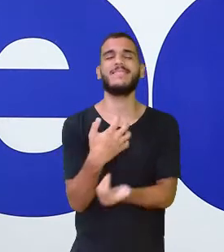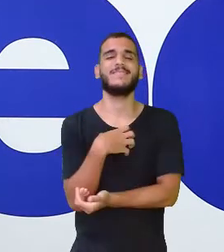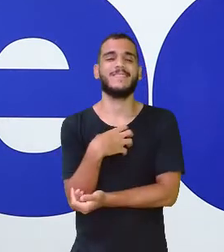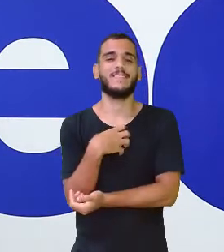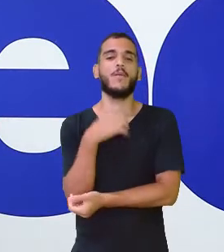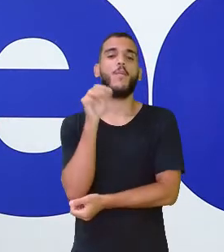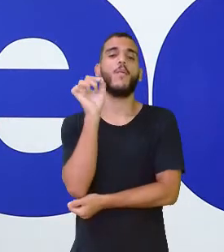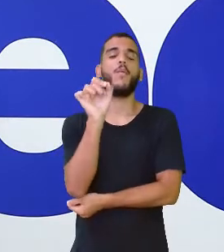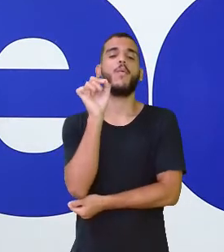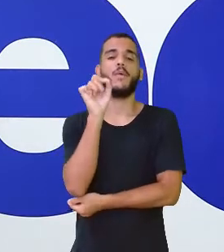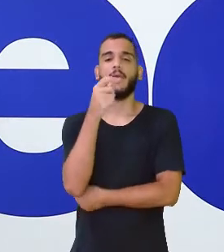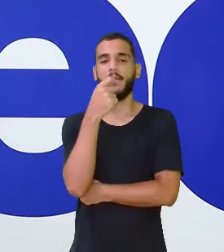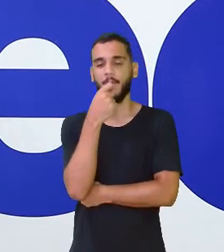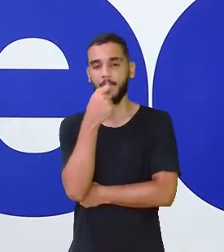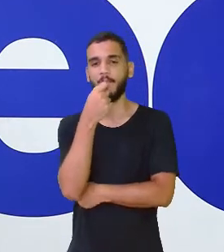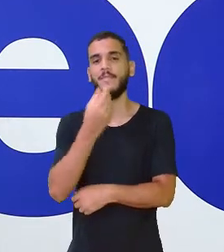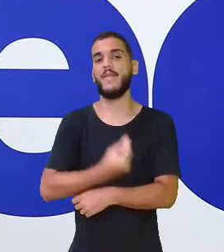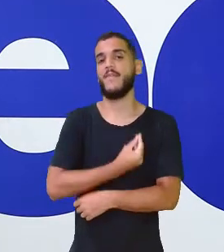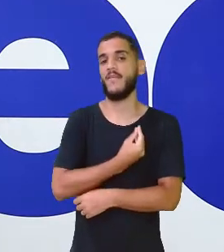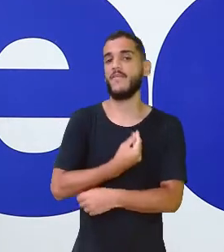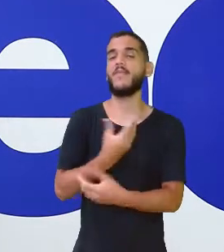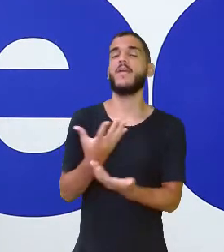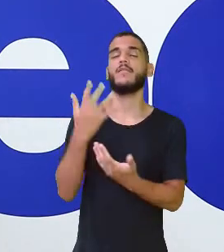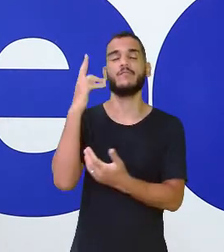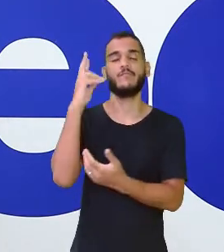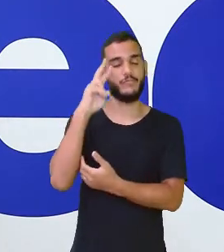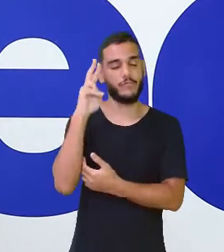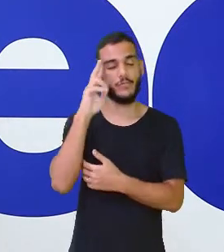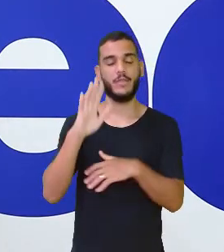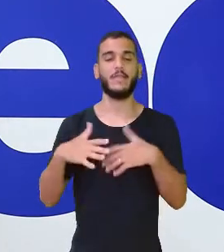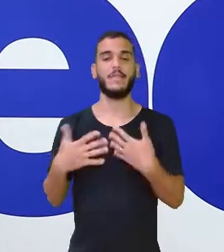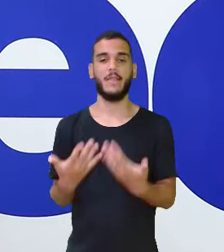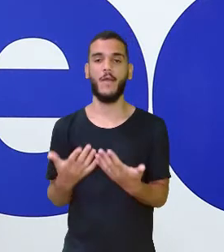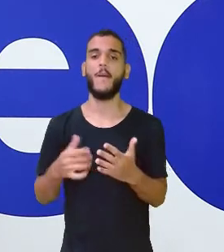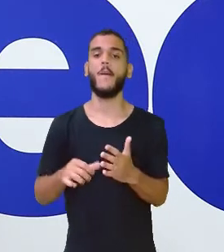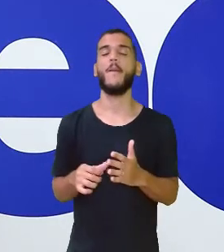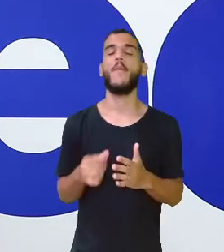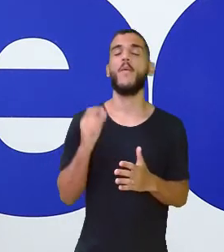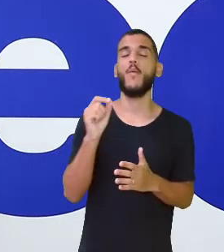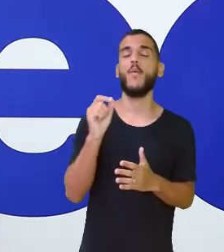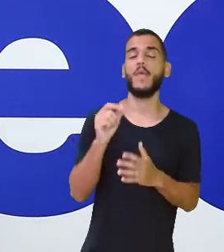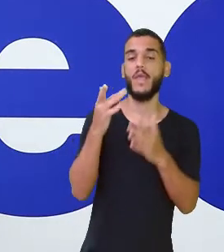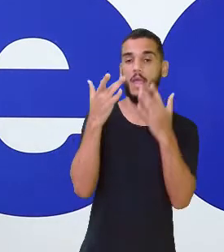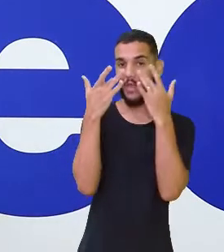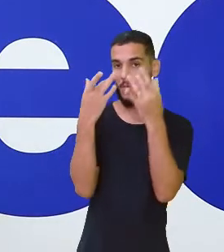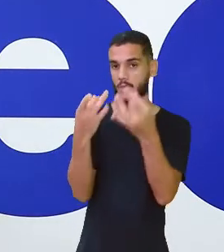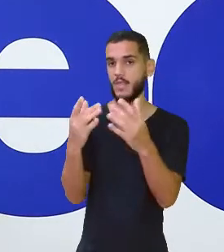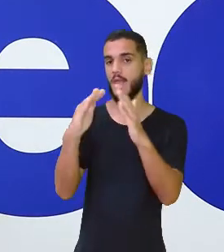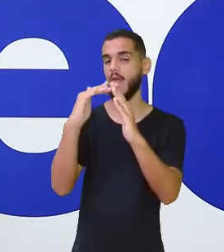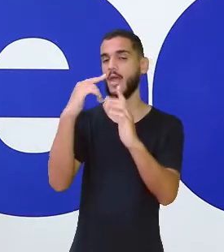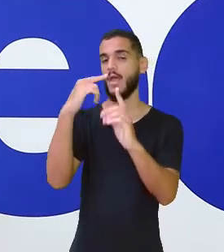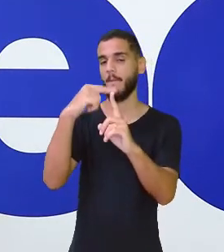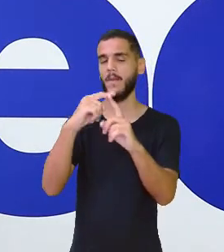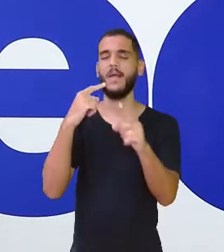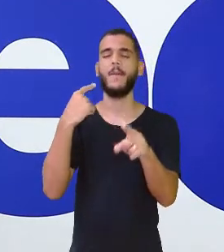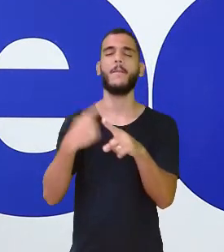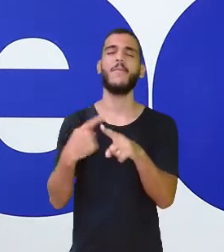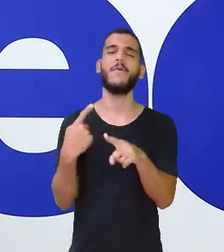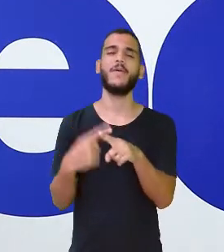na verdade, e viveu essa história. Aí o primeiro lugar que me chamou a atenção foi a capela, né?